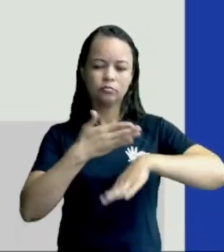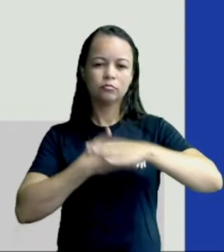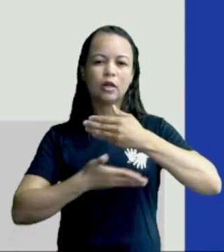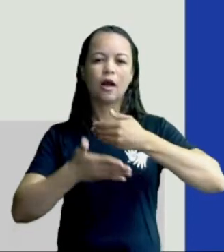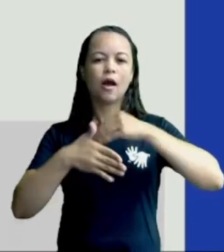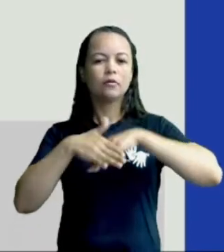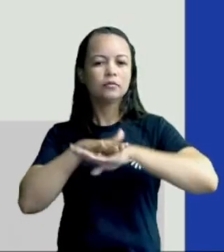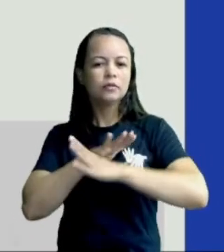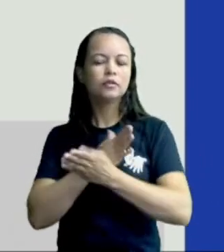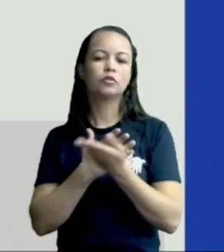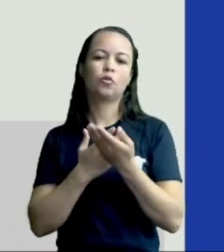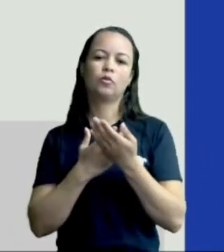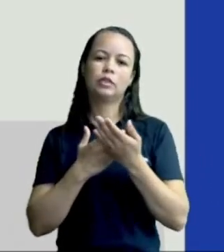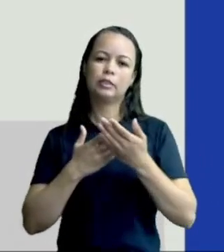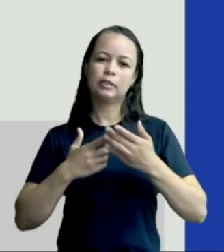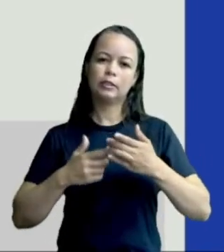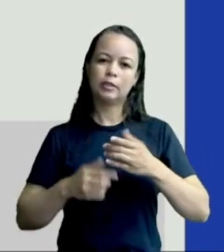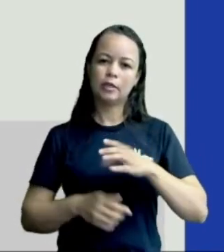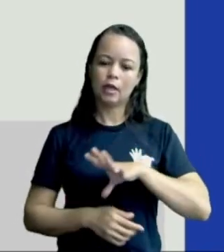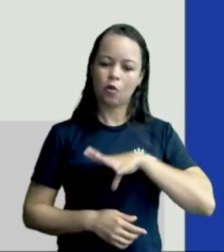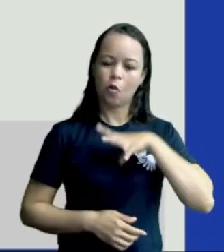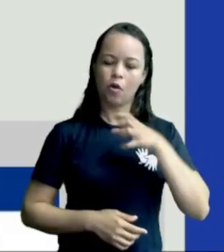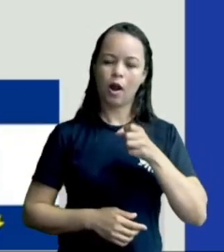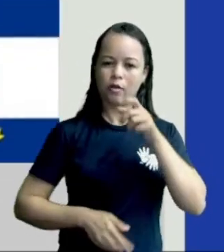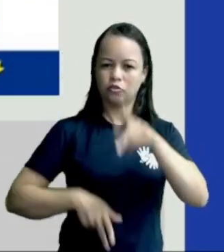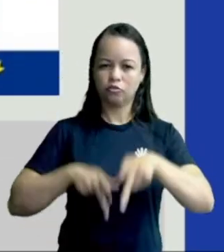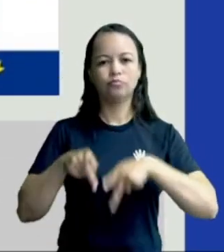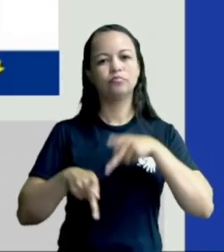as lutas do seu povo. Olha aí,